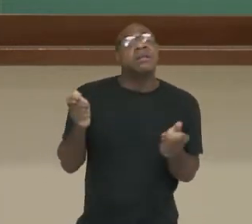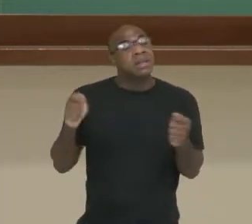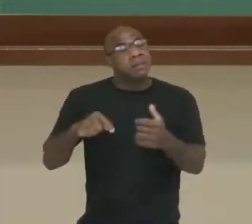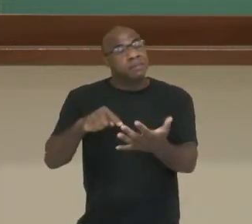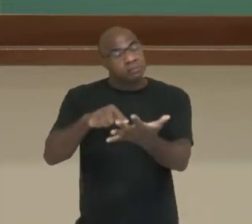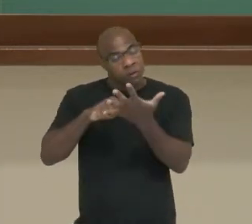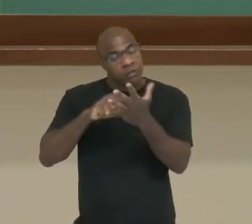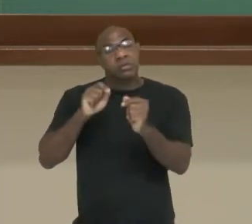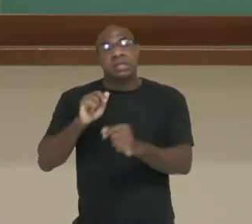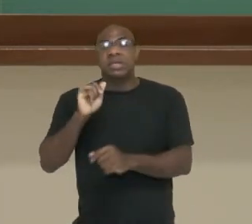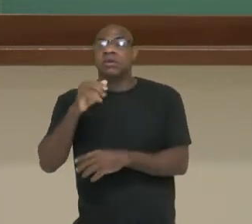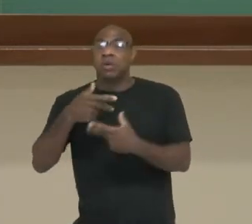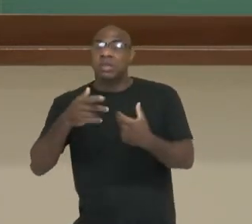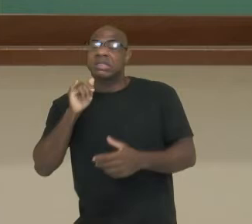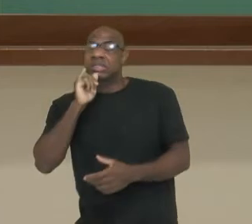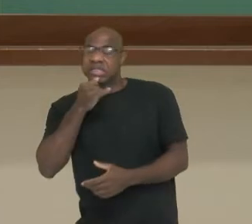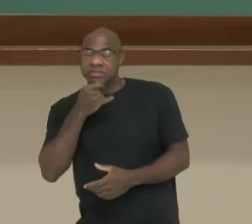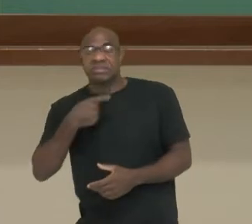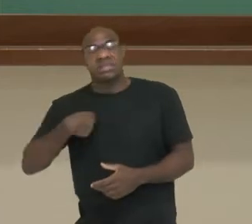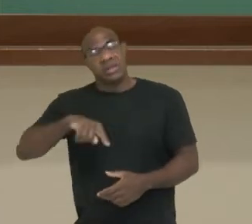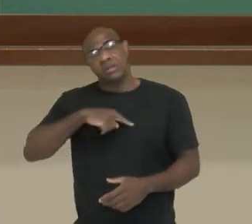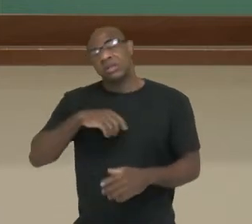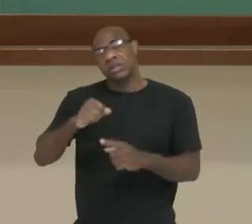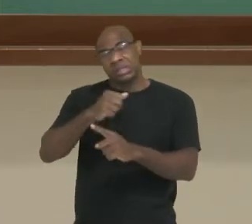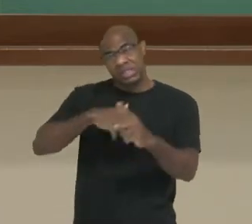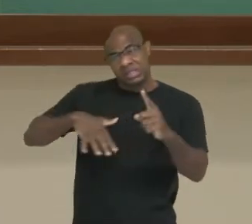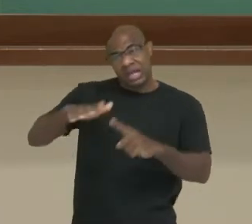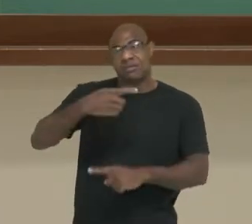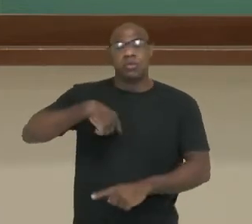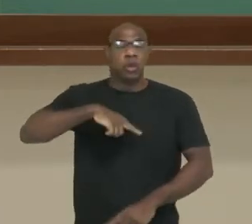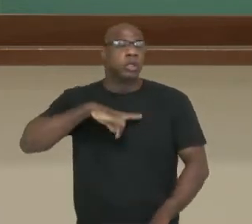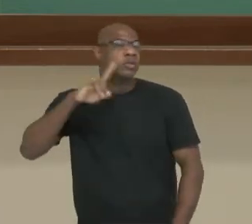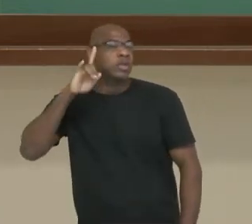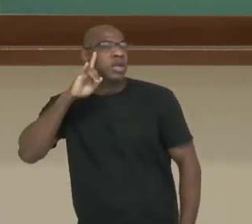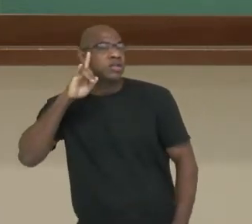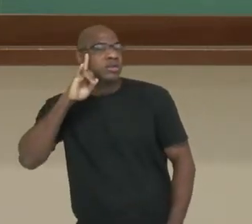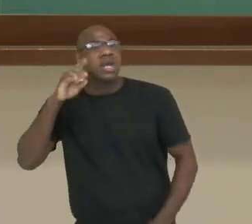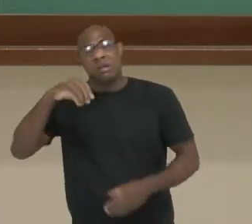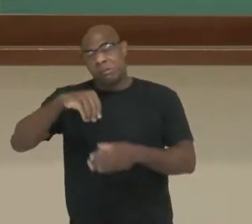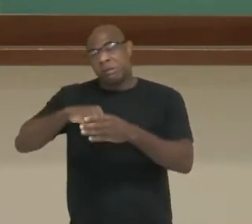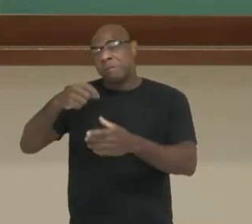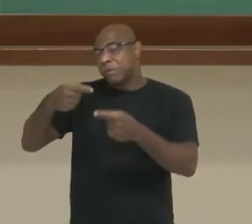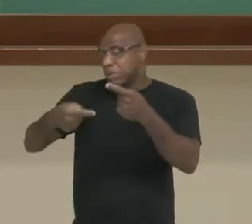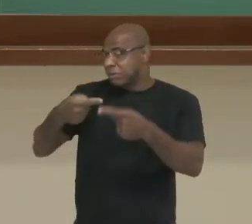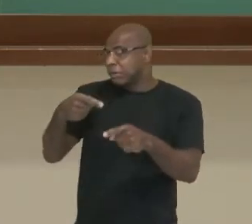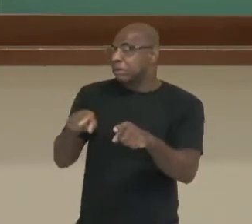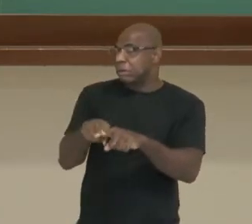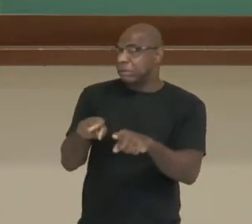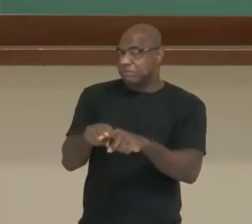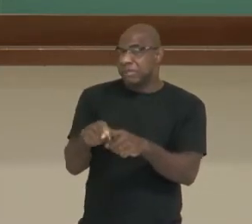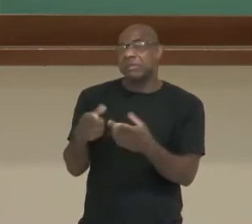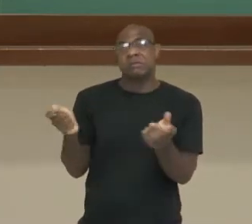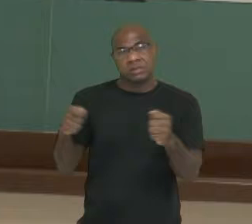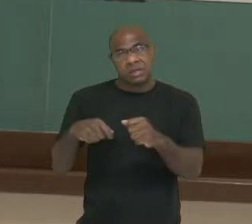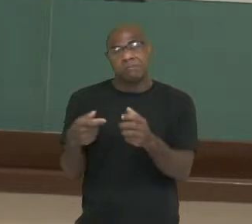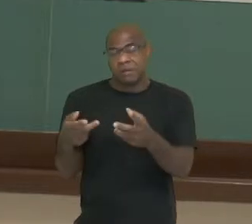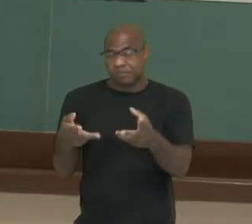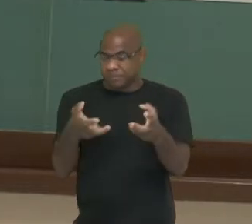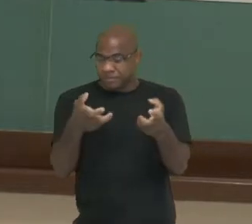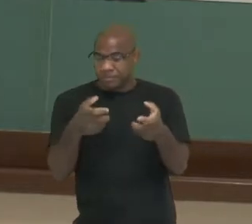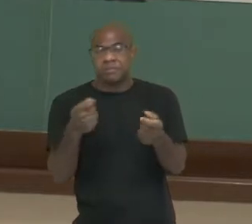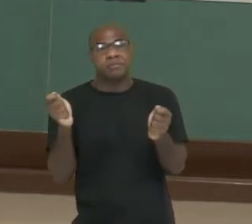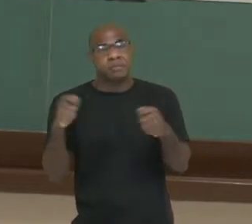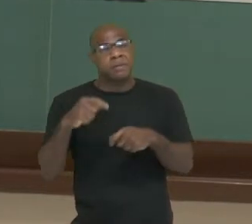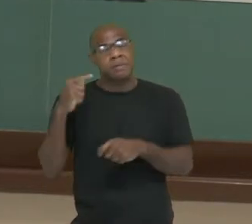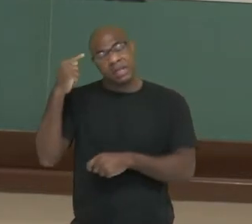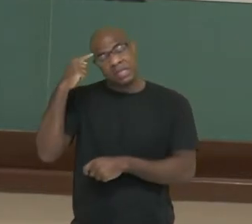sobre coisas da nossa sociedade, do nosso cotidiano, né? Questões políticas, éticas, enfim, a gente vai estar pensando e